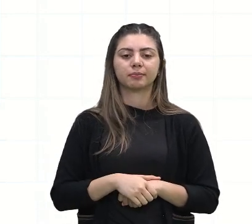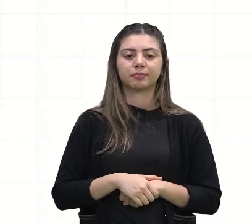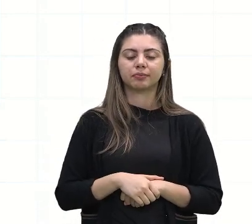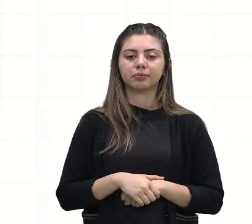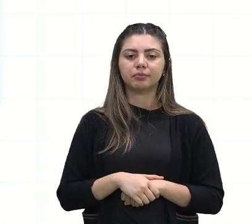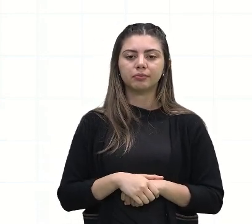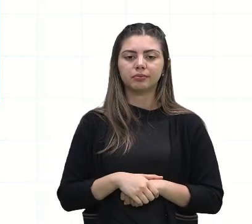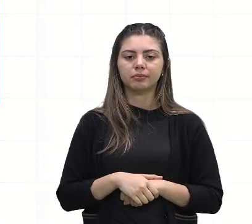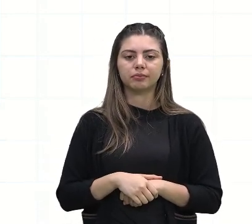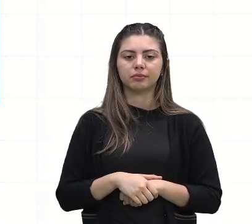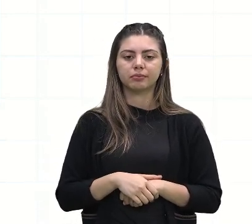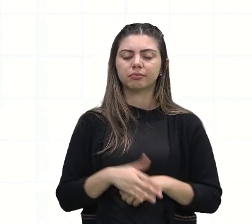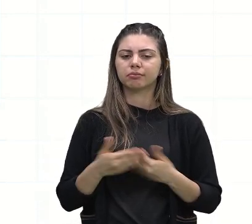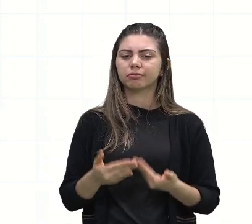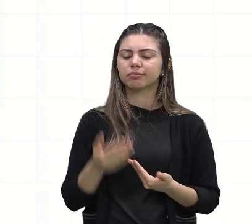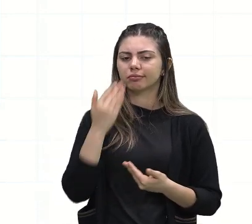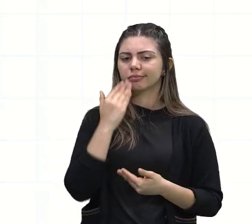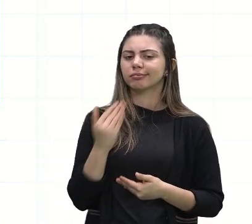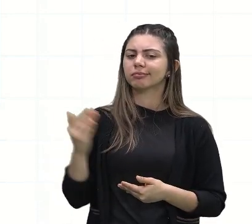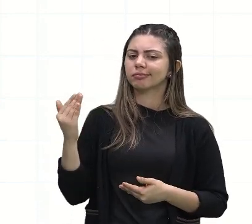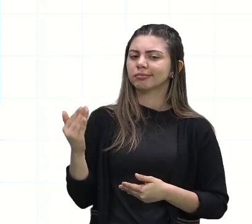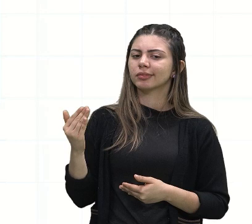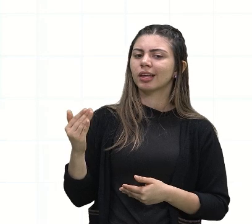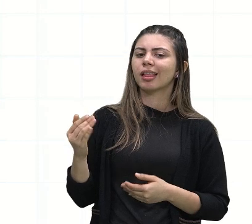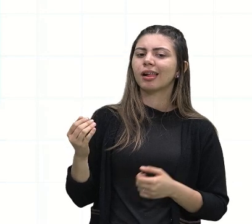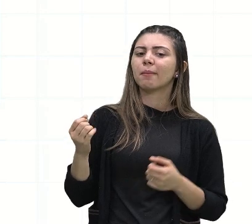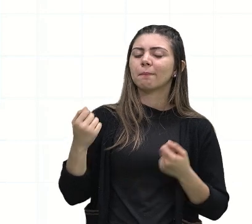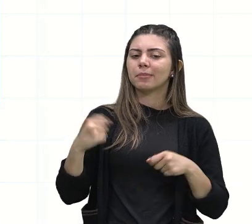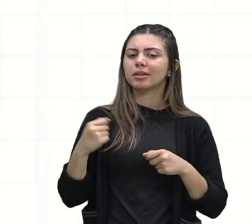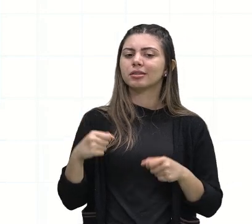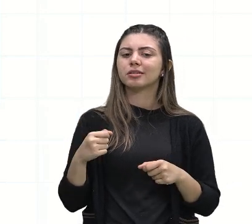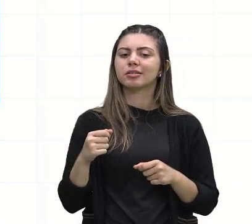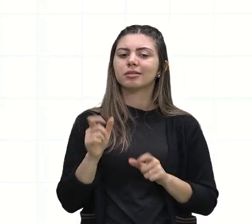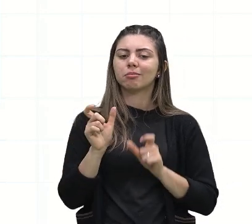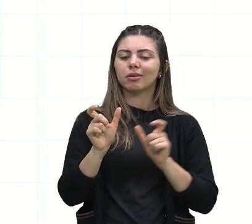segundo. Você observa que vai ter que concordar aí um com o outro, né?